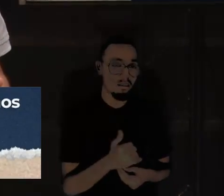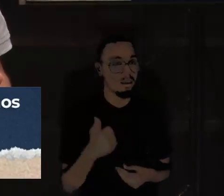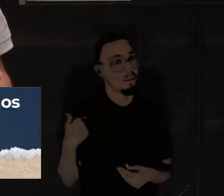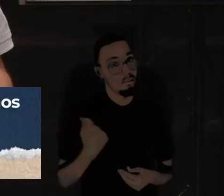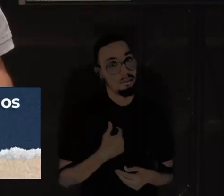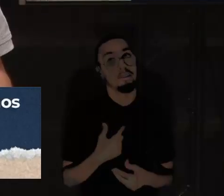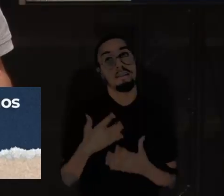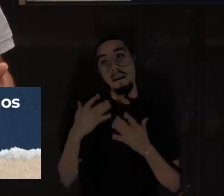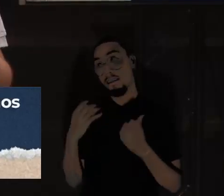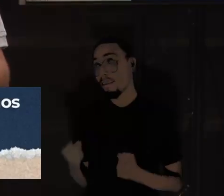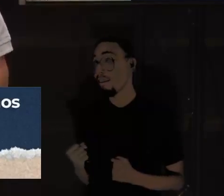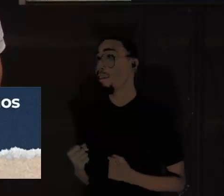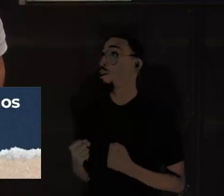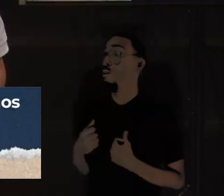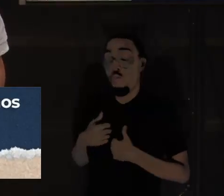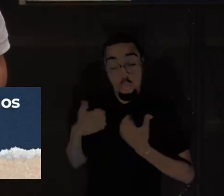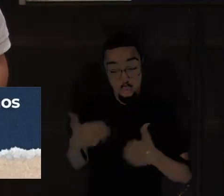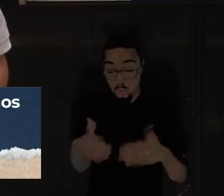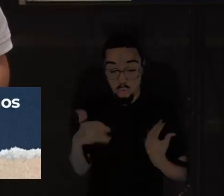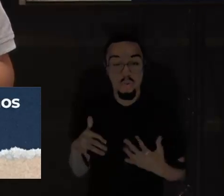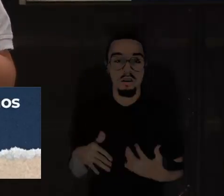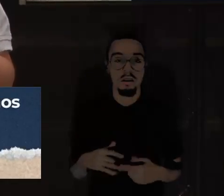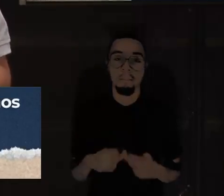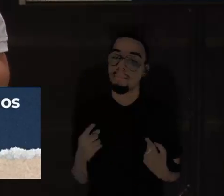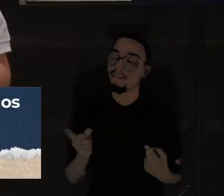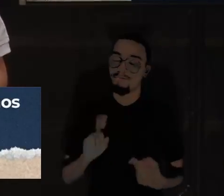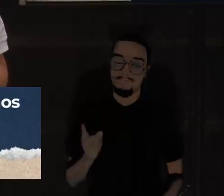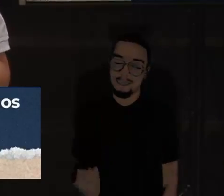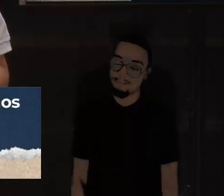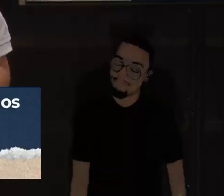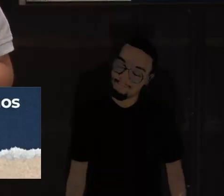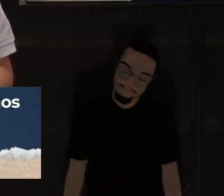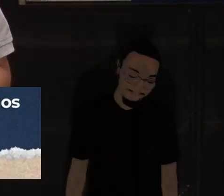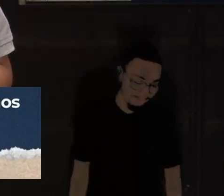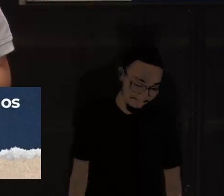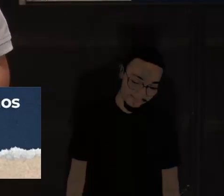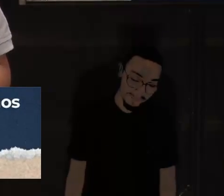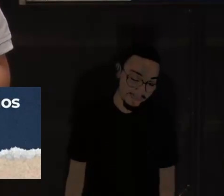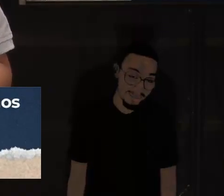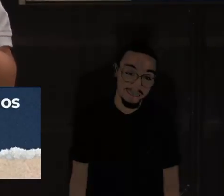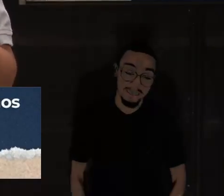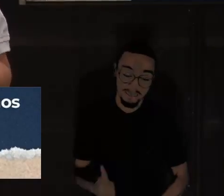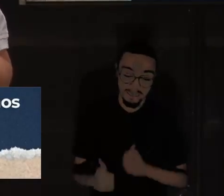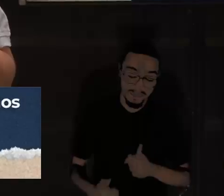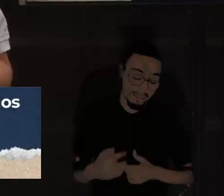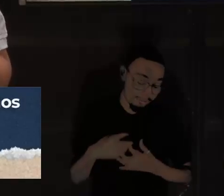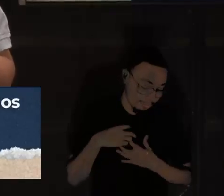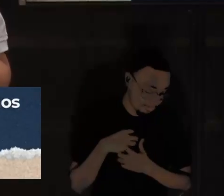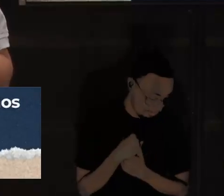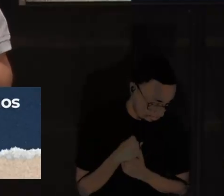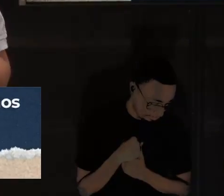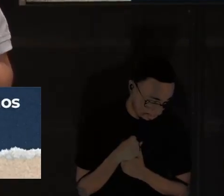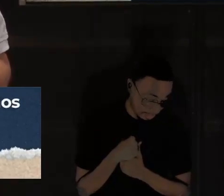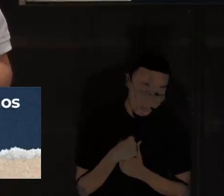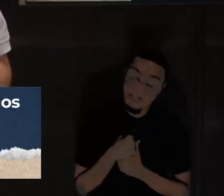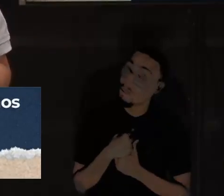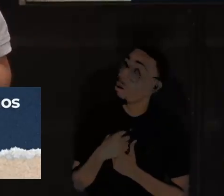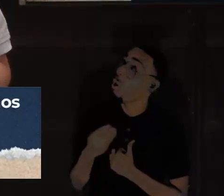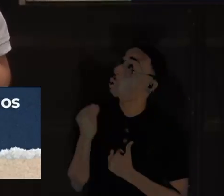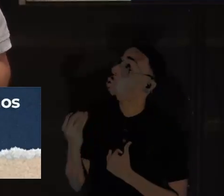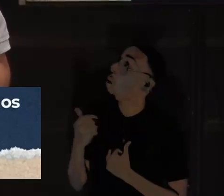síndrome. A síndrome: ah, Senhor, como posso libertar